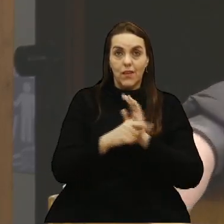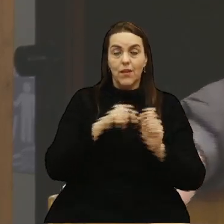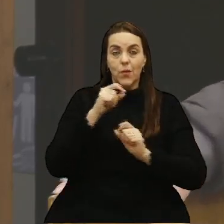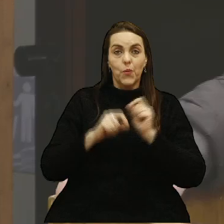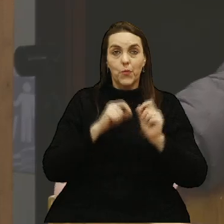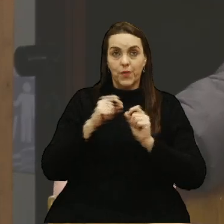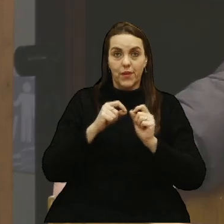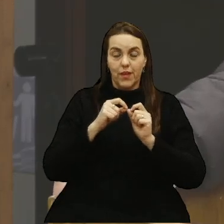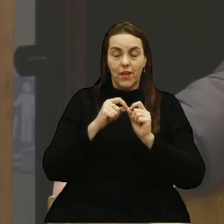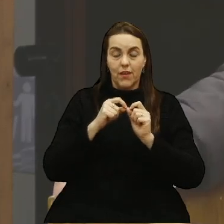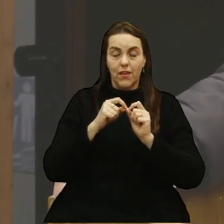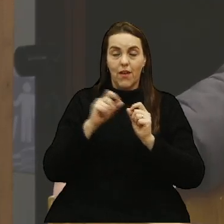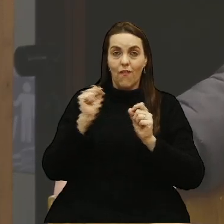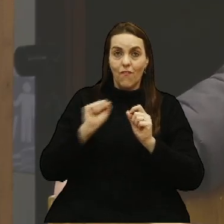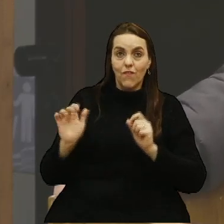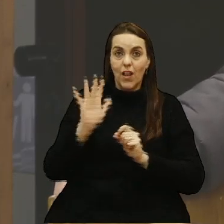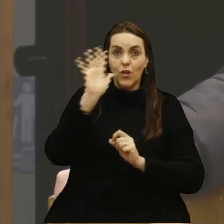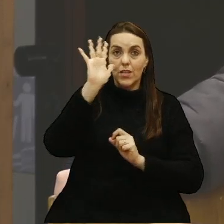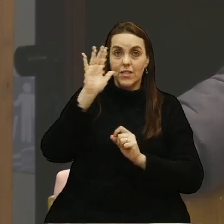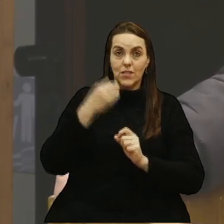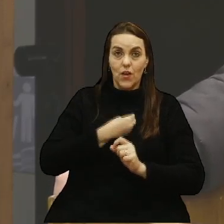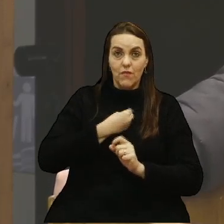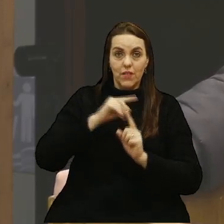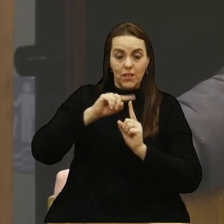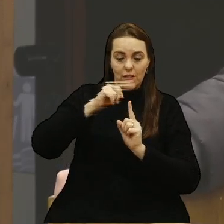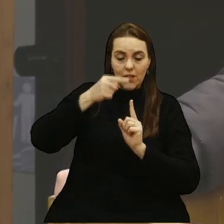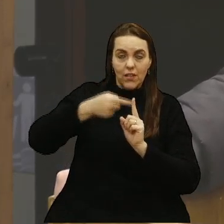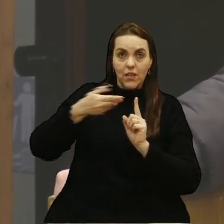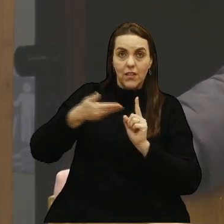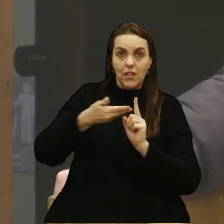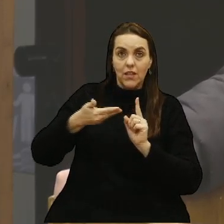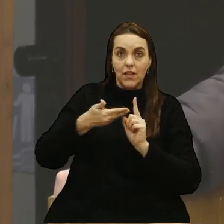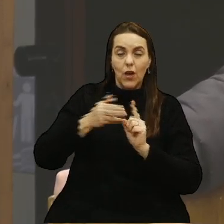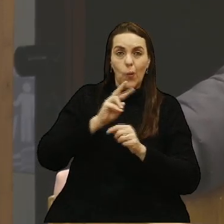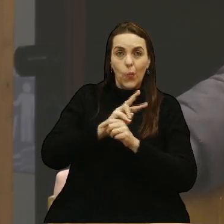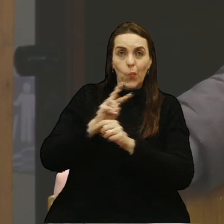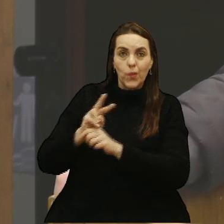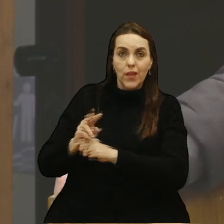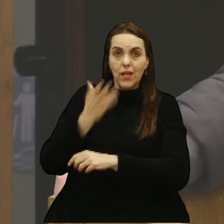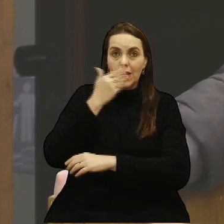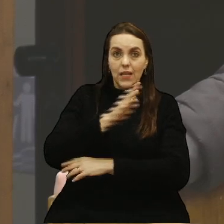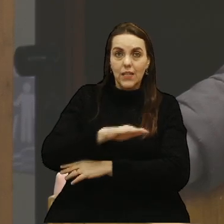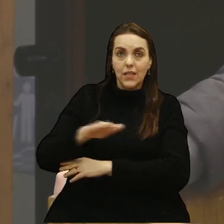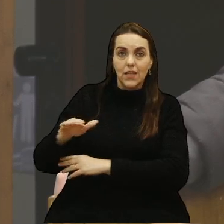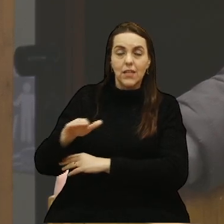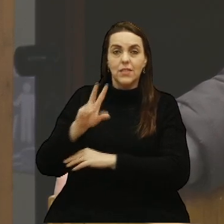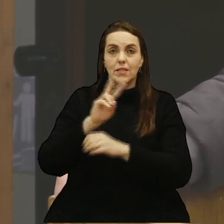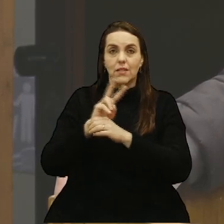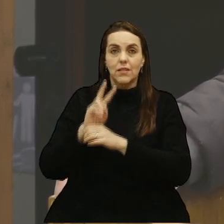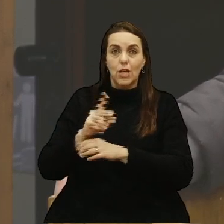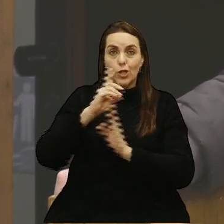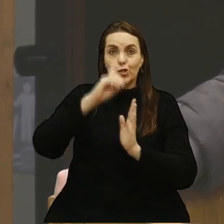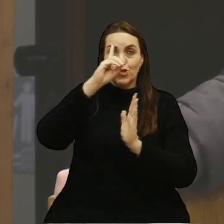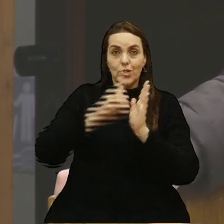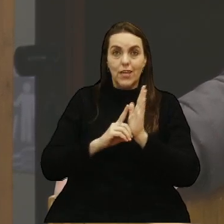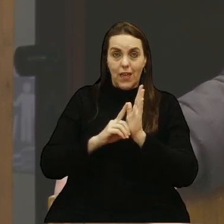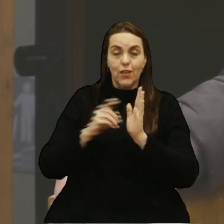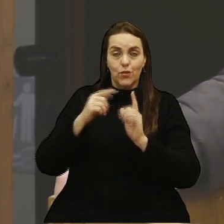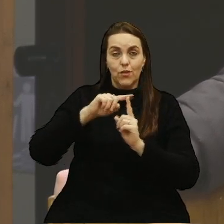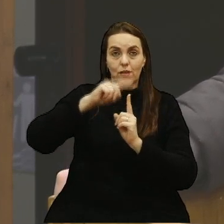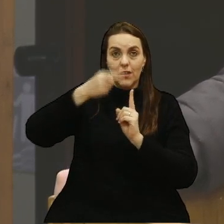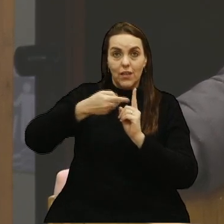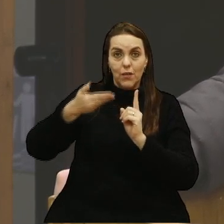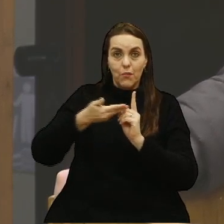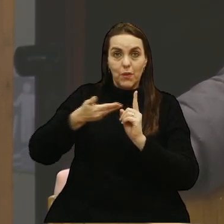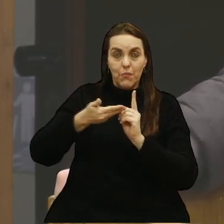justamente valorizar a vida desde a sua concepção, enaltecendo os cuidados com as crianças e preservando os direitos do nascituro, a ser comemorado,